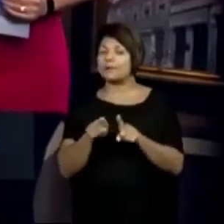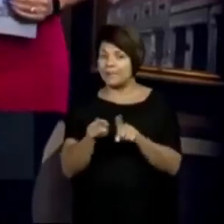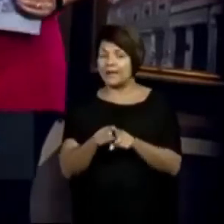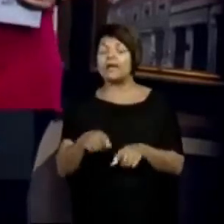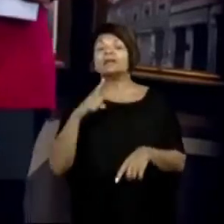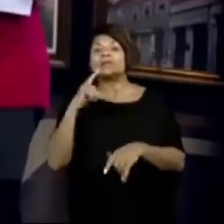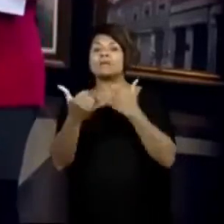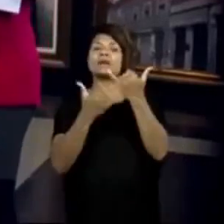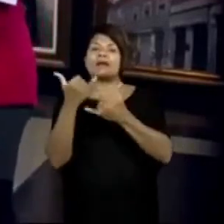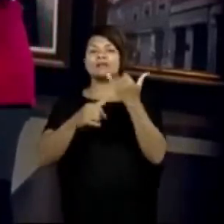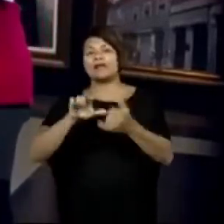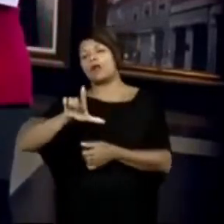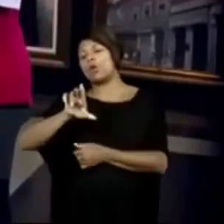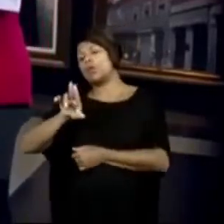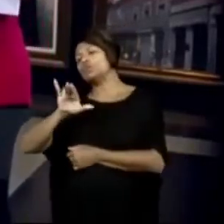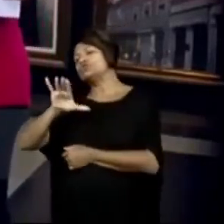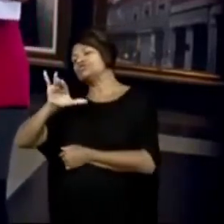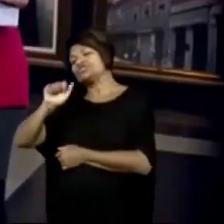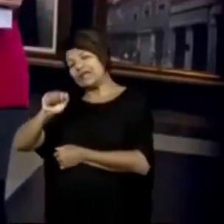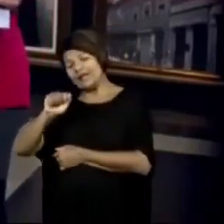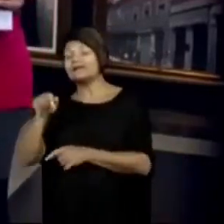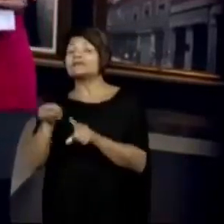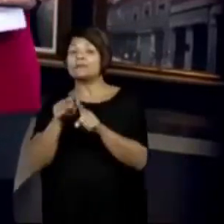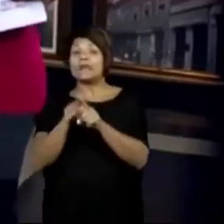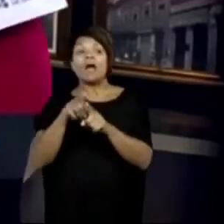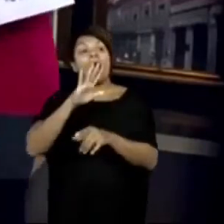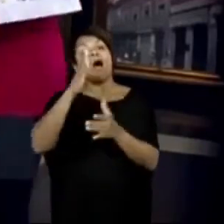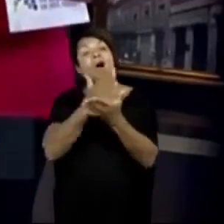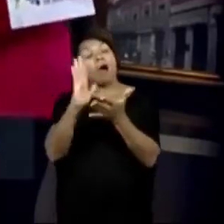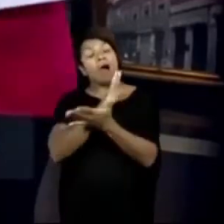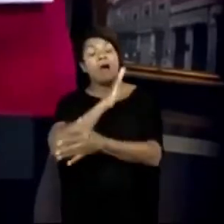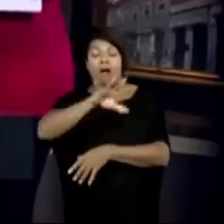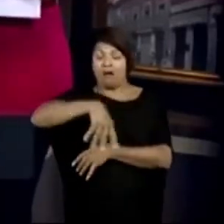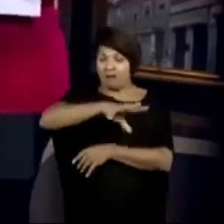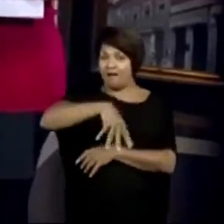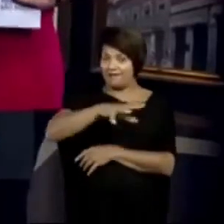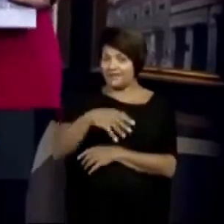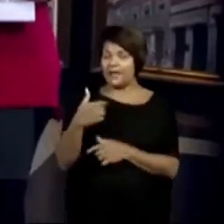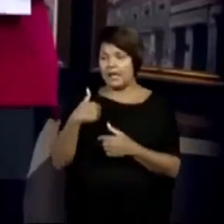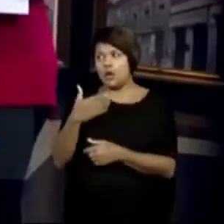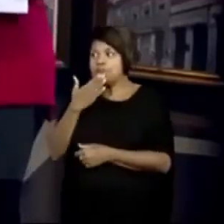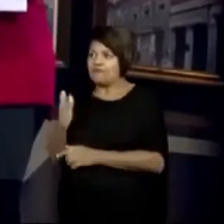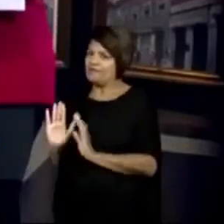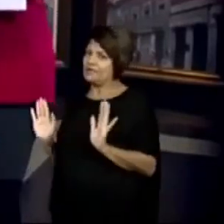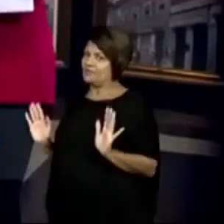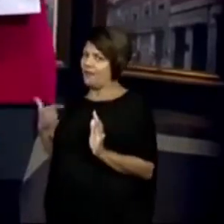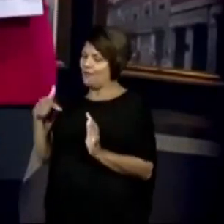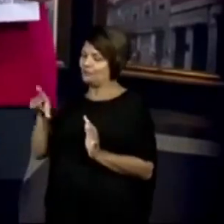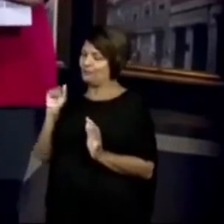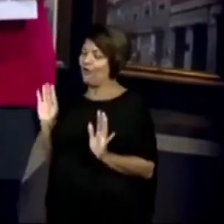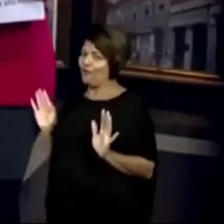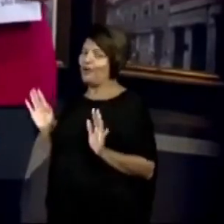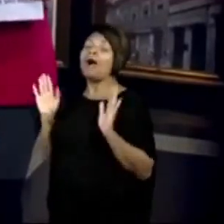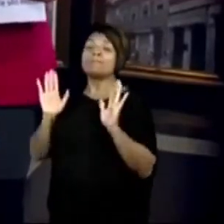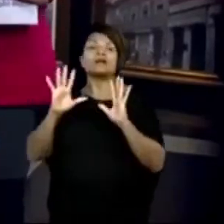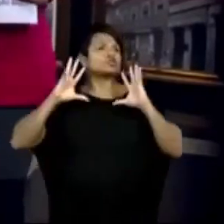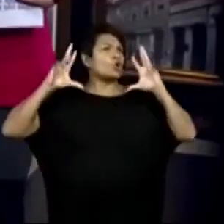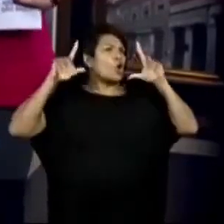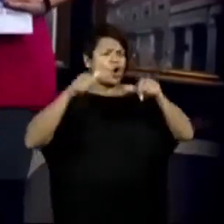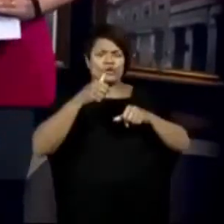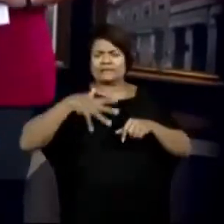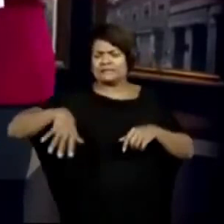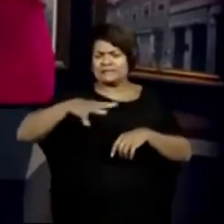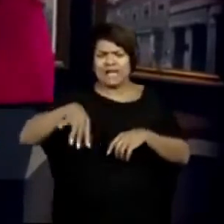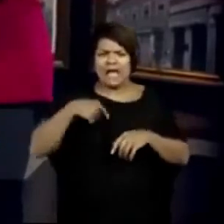também, né? Temos algumas salas aqui que, assim, eu tenho as minhas preferidas, mas todas são muito bacanas de